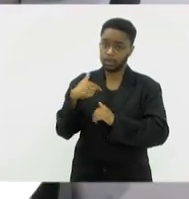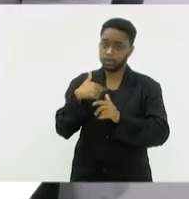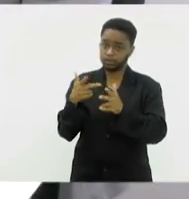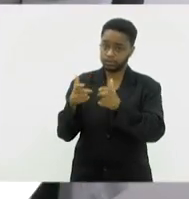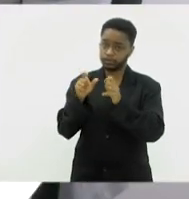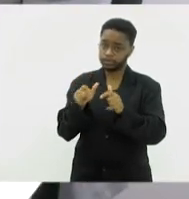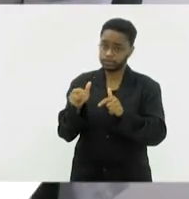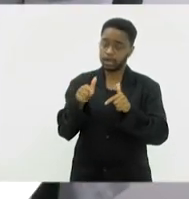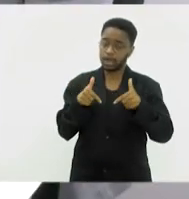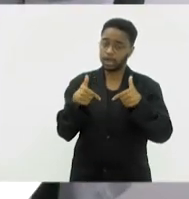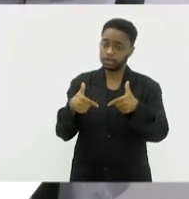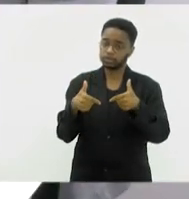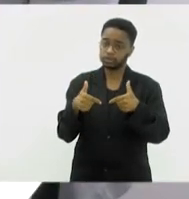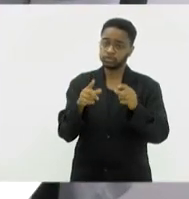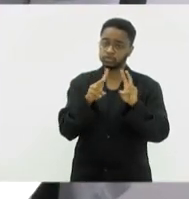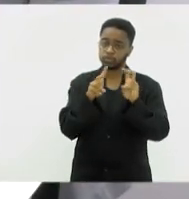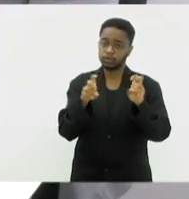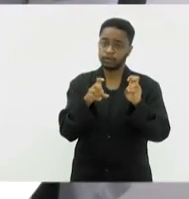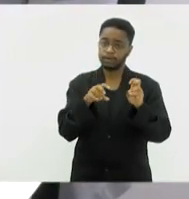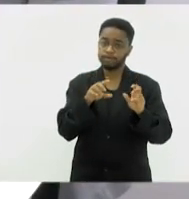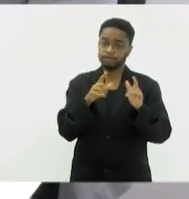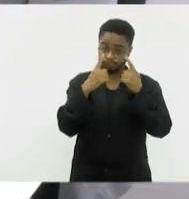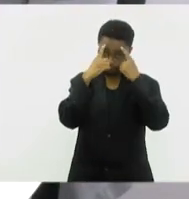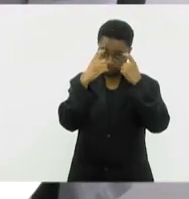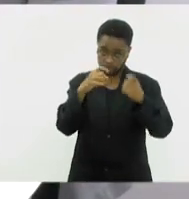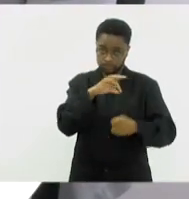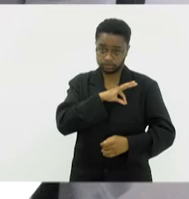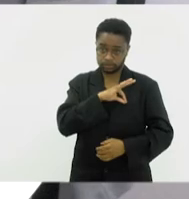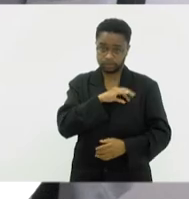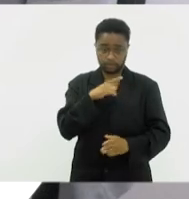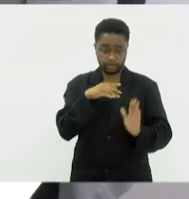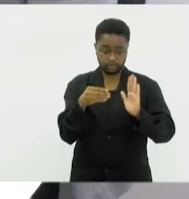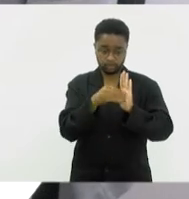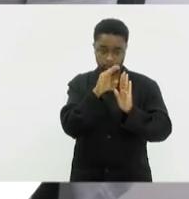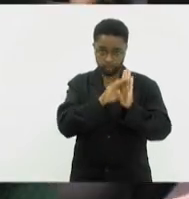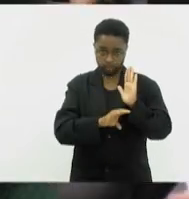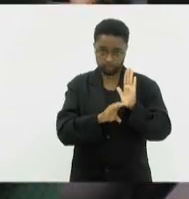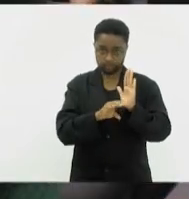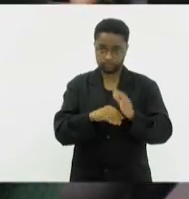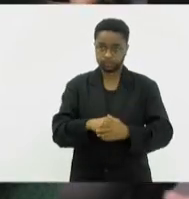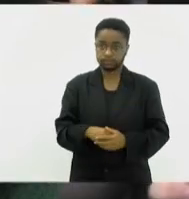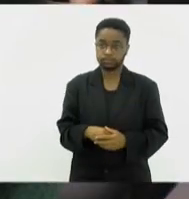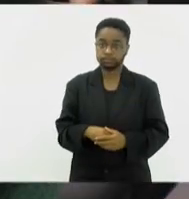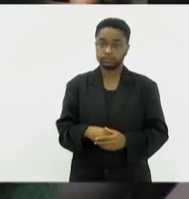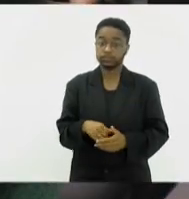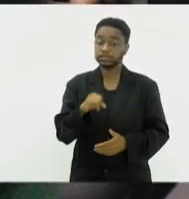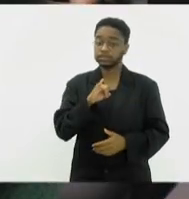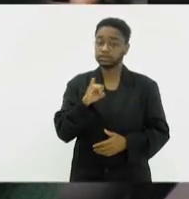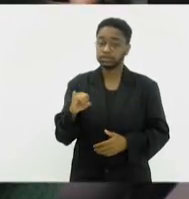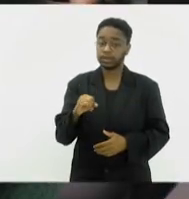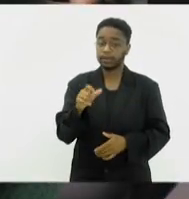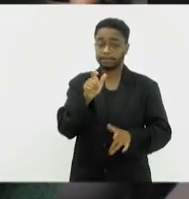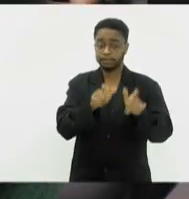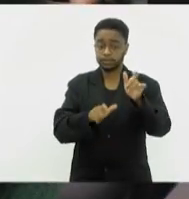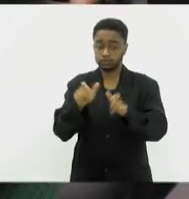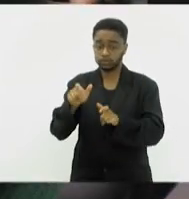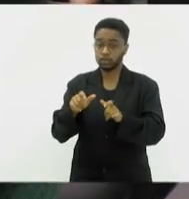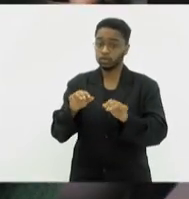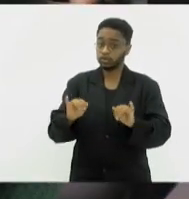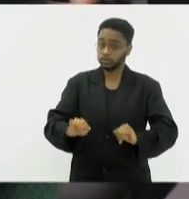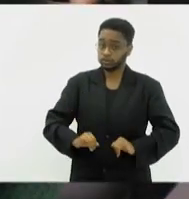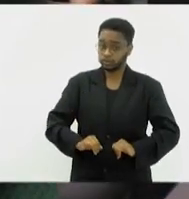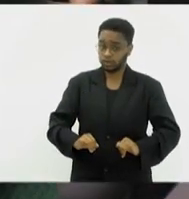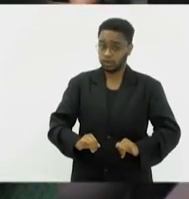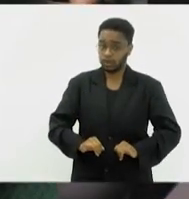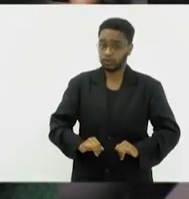questão da violência policial. Não, na questão da polícia. Não, está no seu currículo. Na questão de violações que as pessoas podem estar sofrendo,